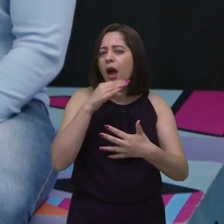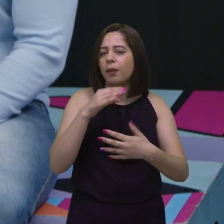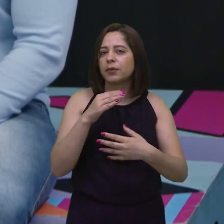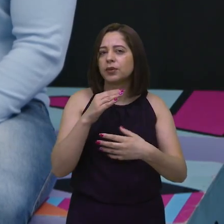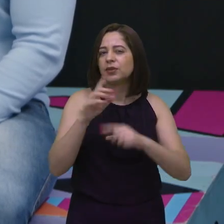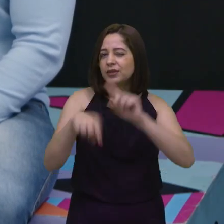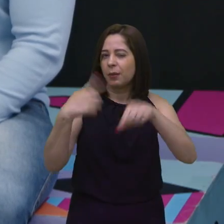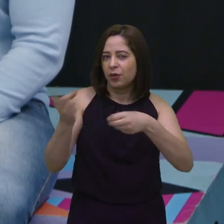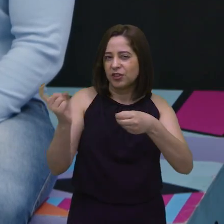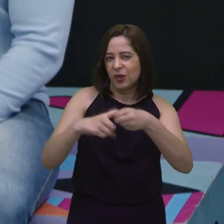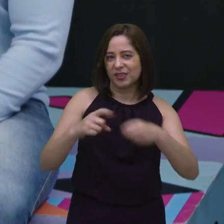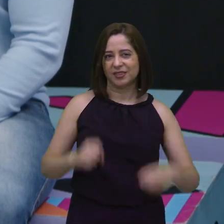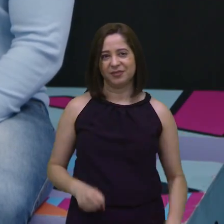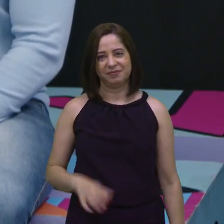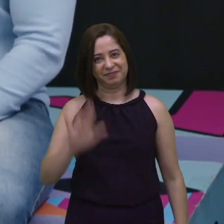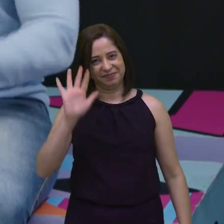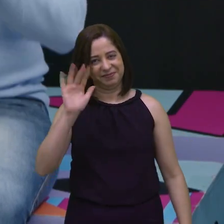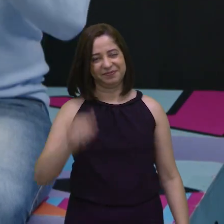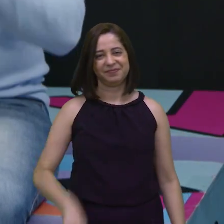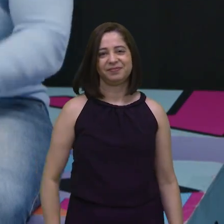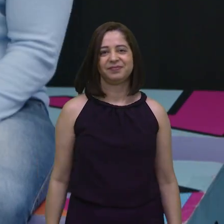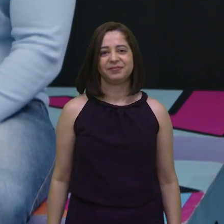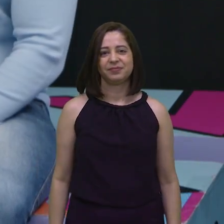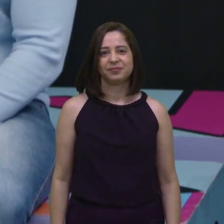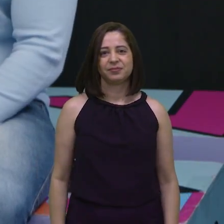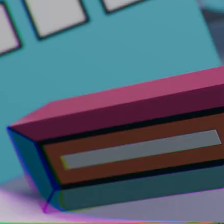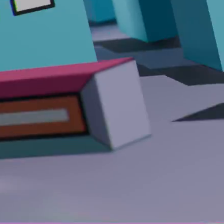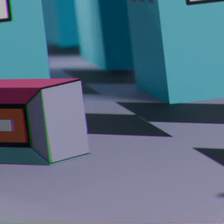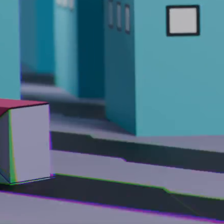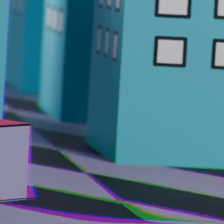intervalo rapidinho, mas daqui a pouquinho tem mais, tá ligado? Até já.